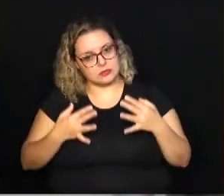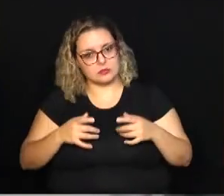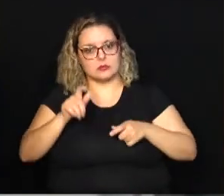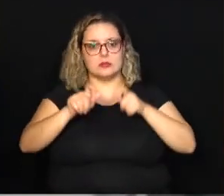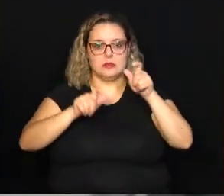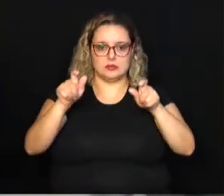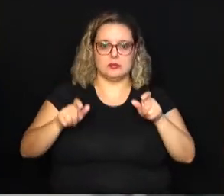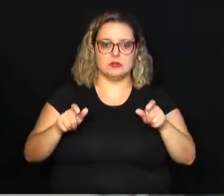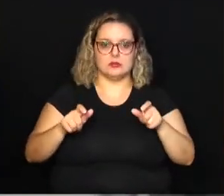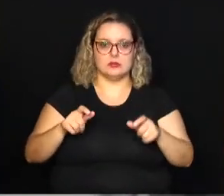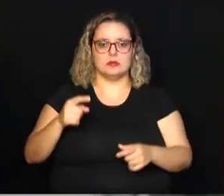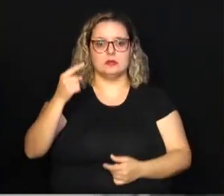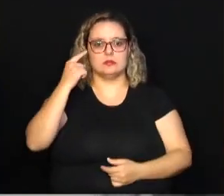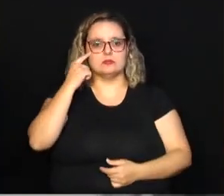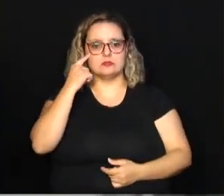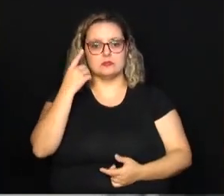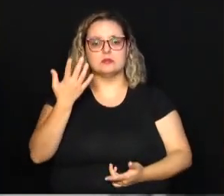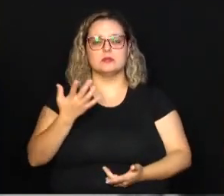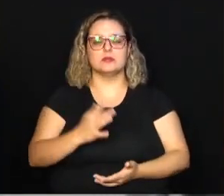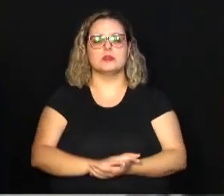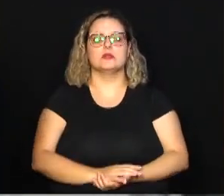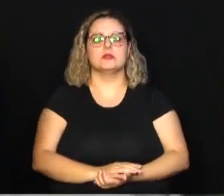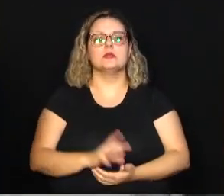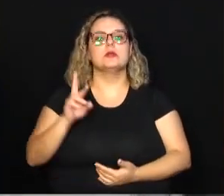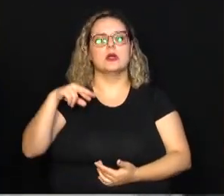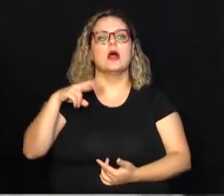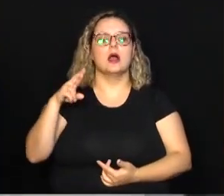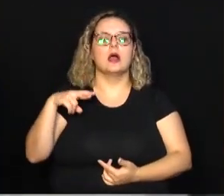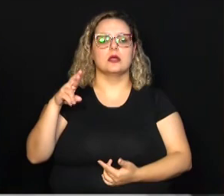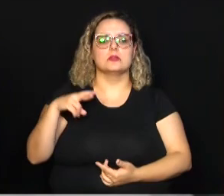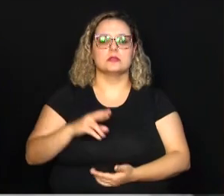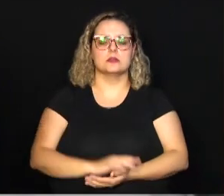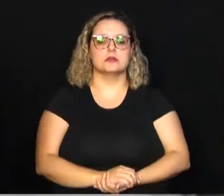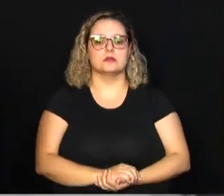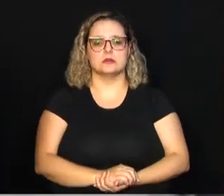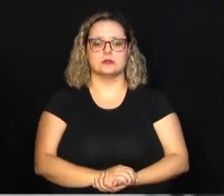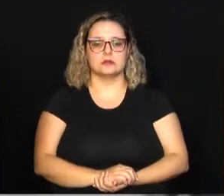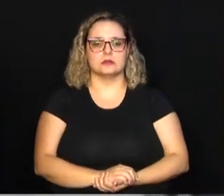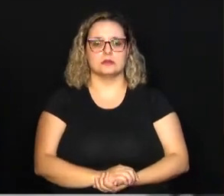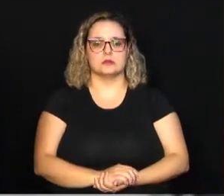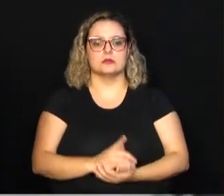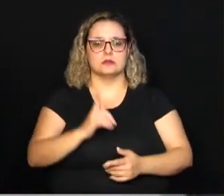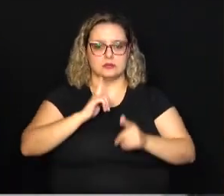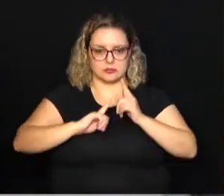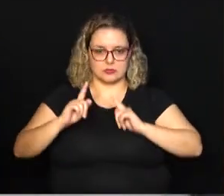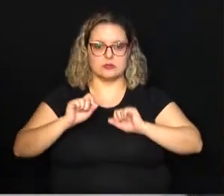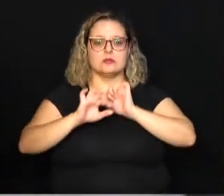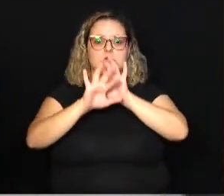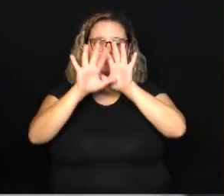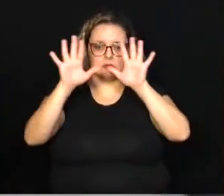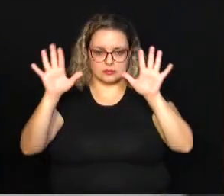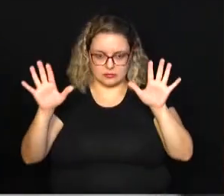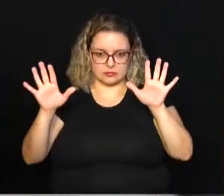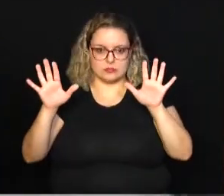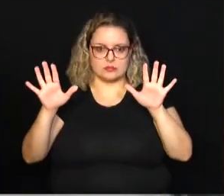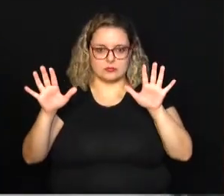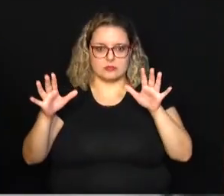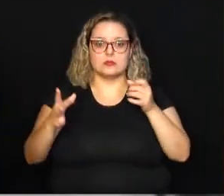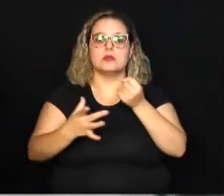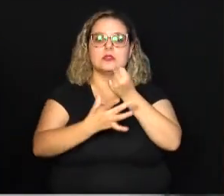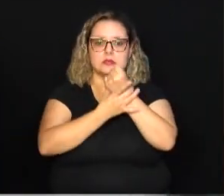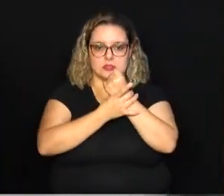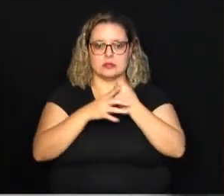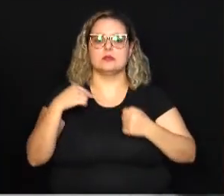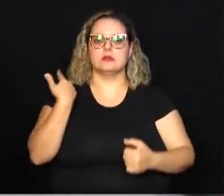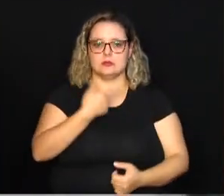população. Penso que tem razão de ser, né, uma gestão transparente, dá muita segurança a